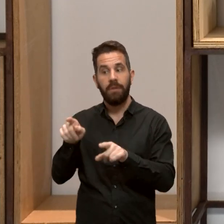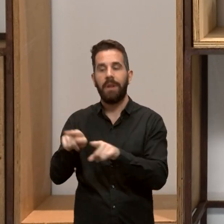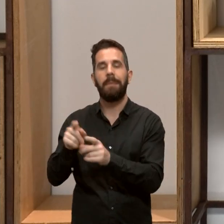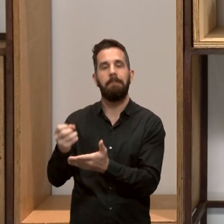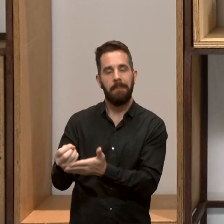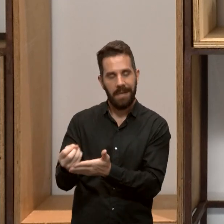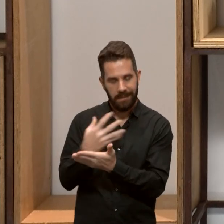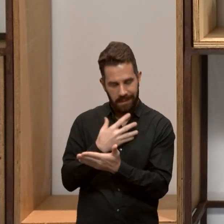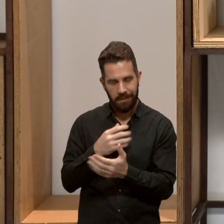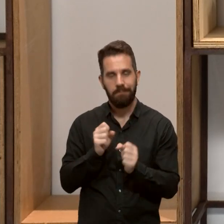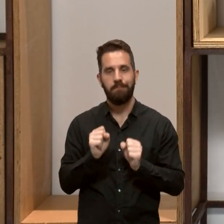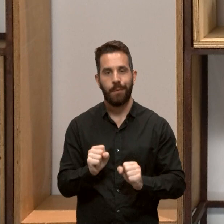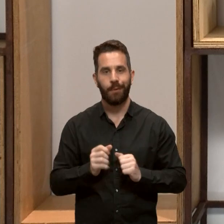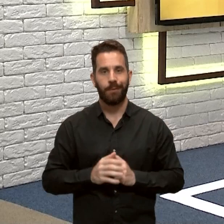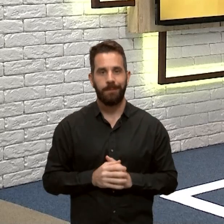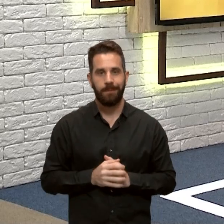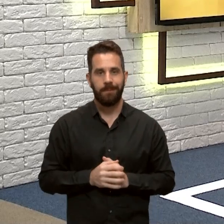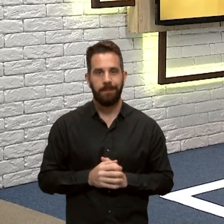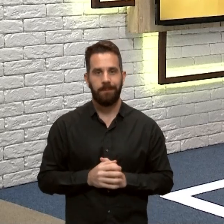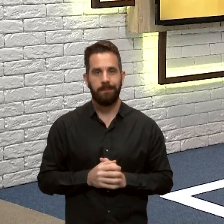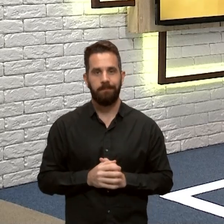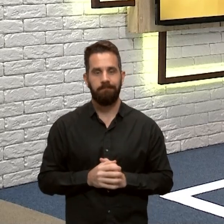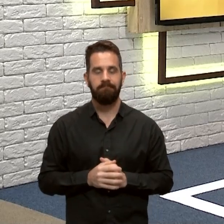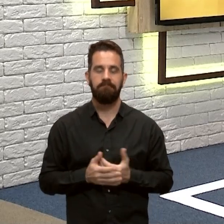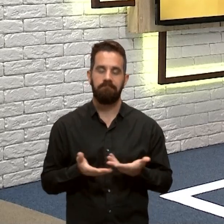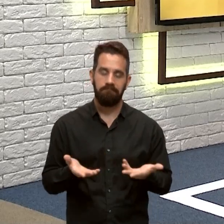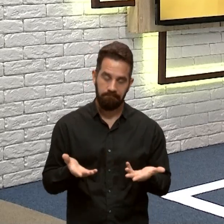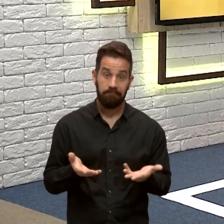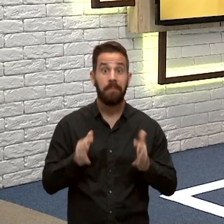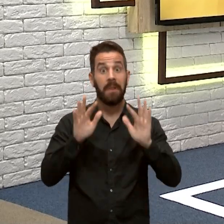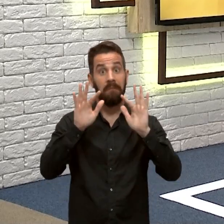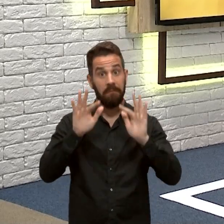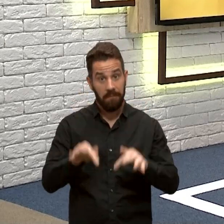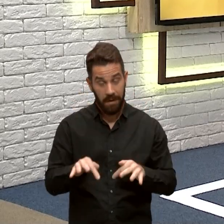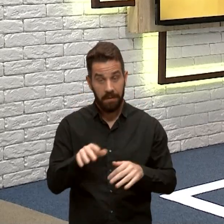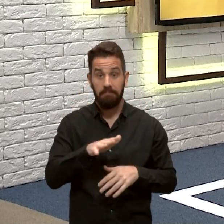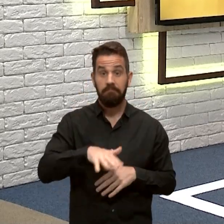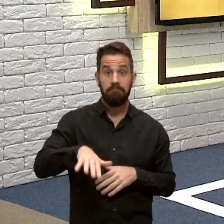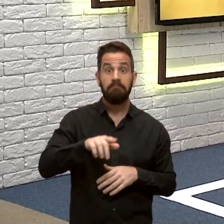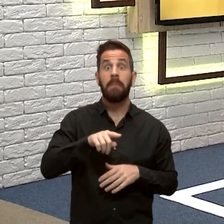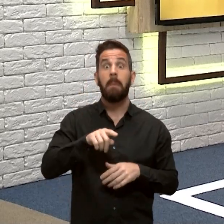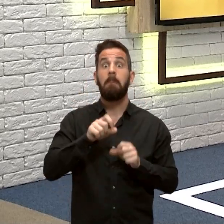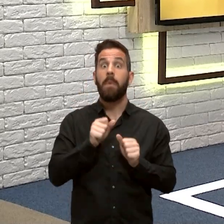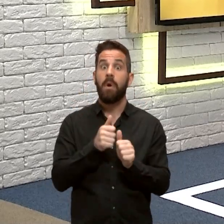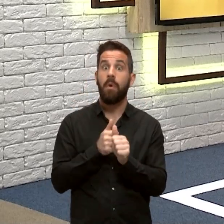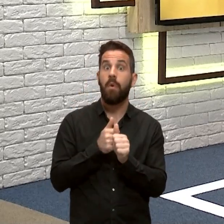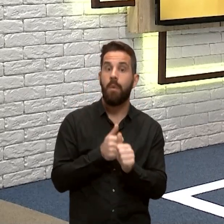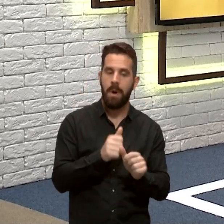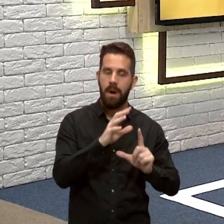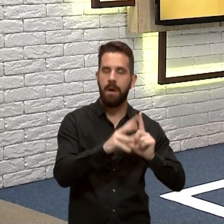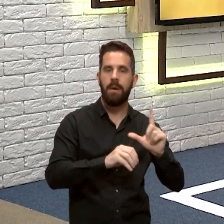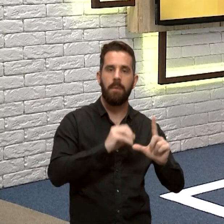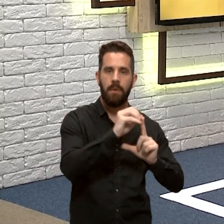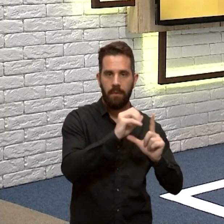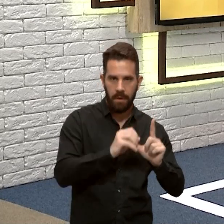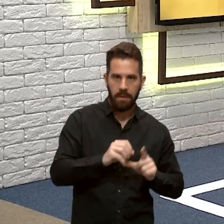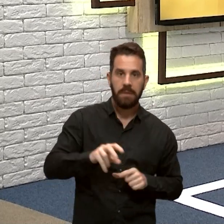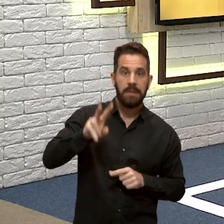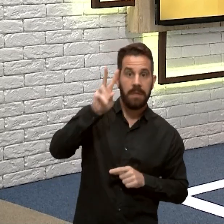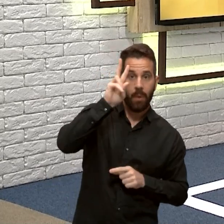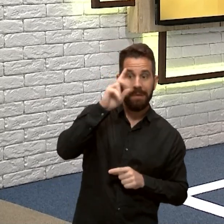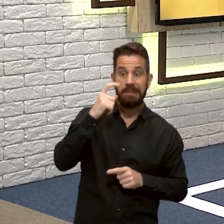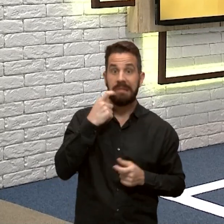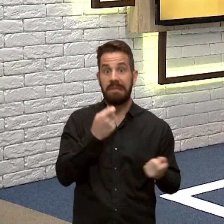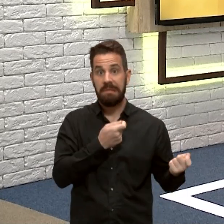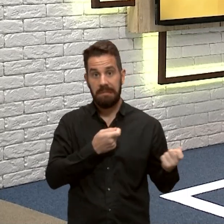mandar mensagem. E eu fico por aqui, você pode acompanhar o Mundo UFG de segunda a sexta, sempre